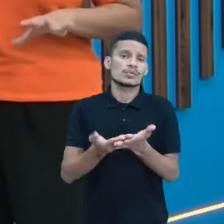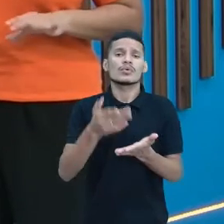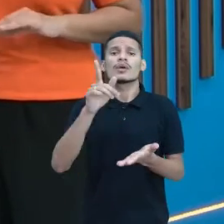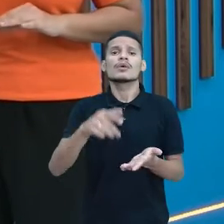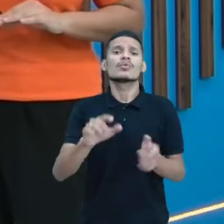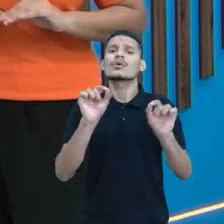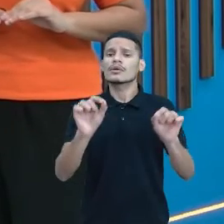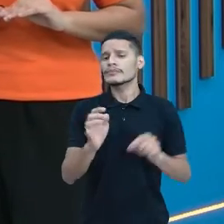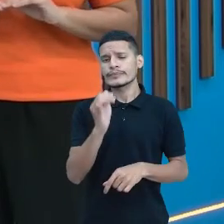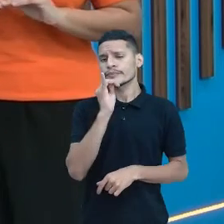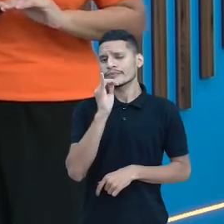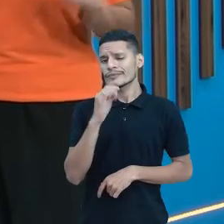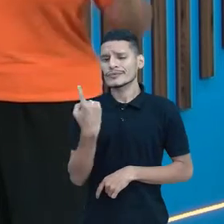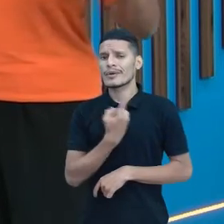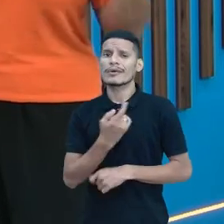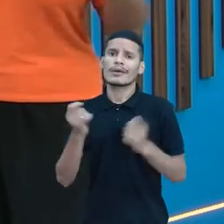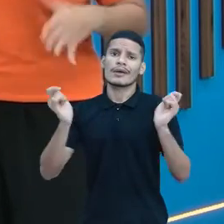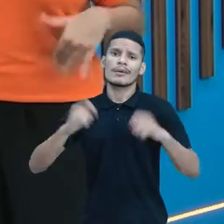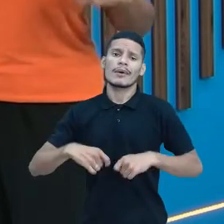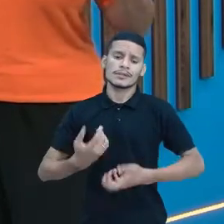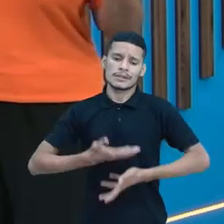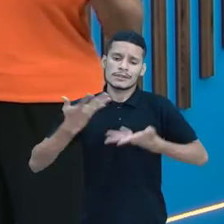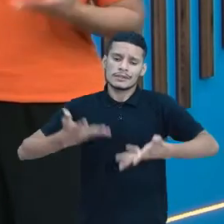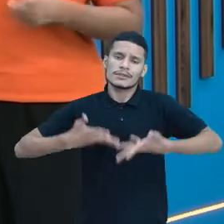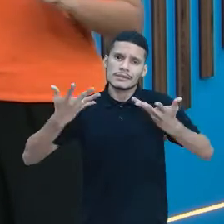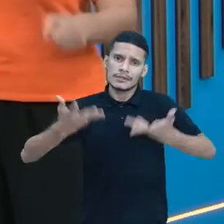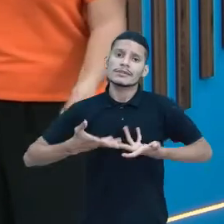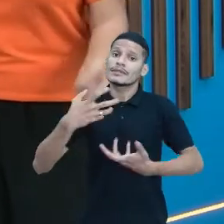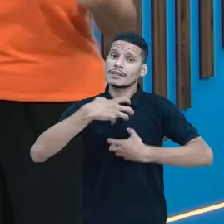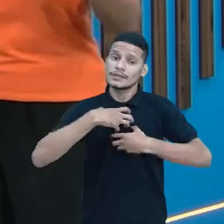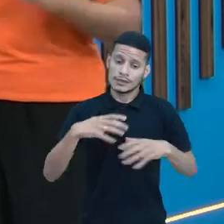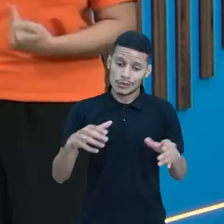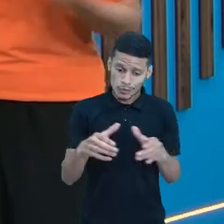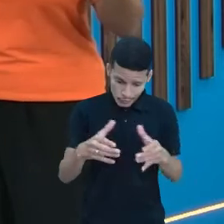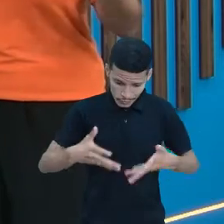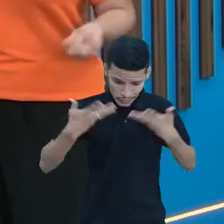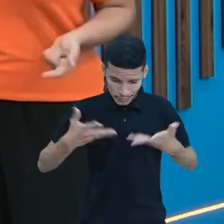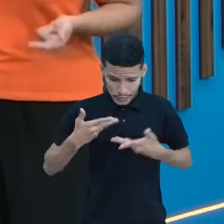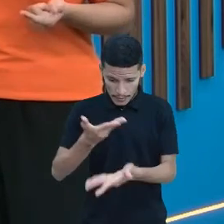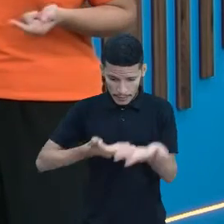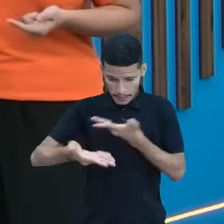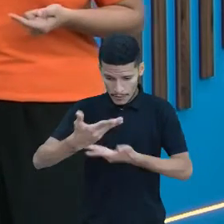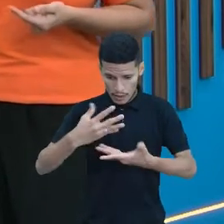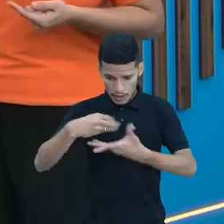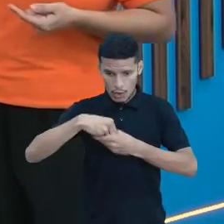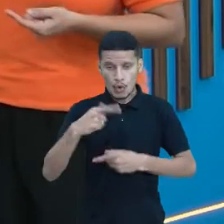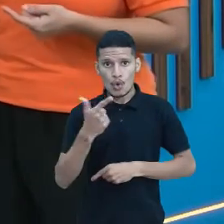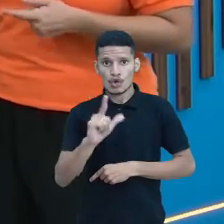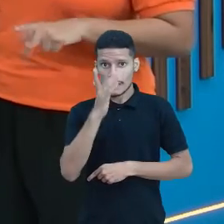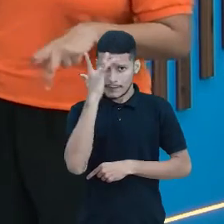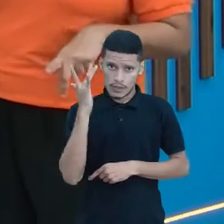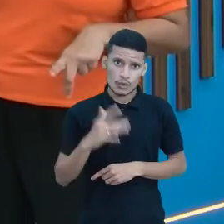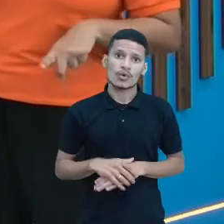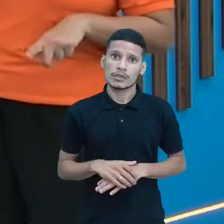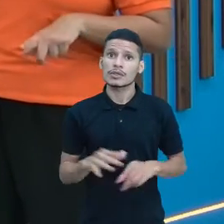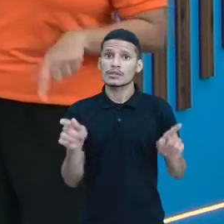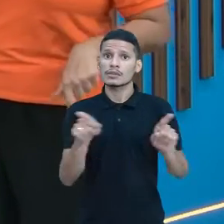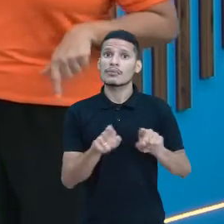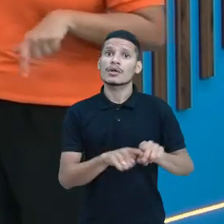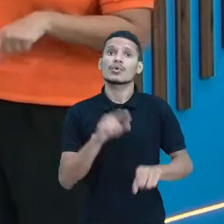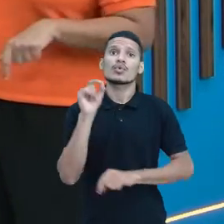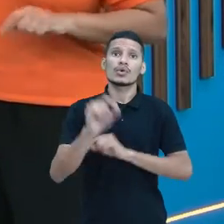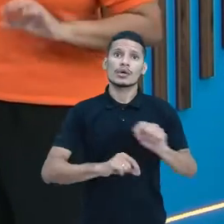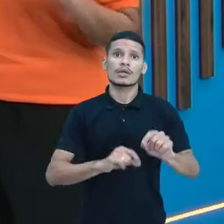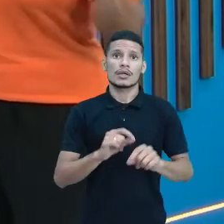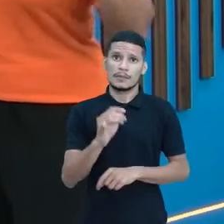meio para que a gente acabe ficando mais estimulado para estudar por causa da troca com outras pessoas. Então, ó, serve também